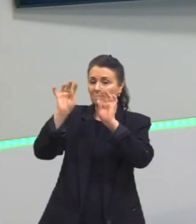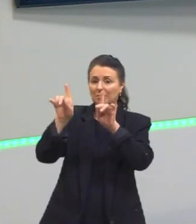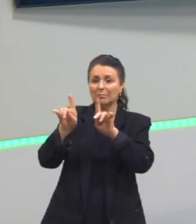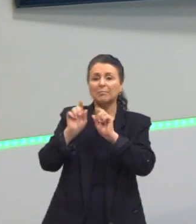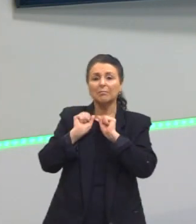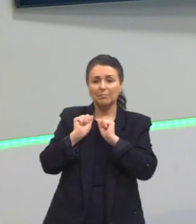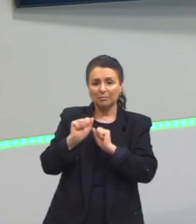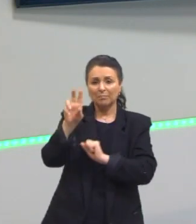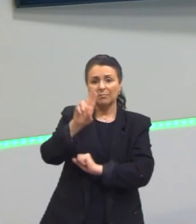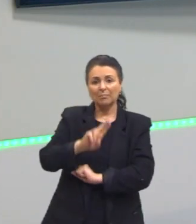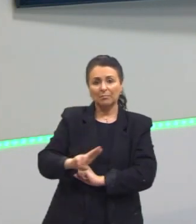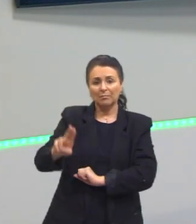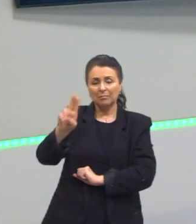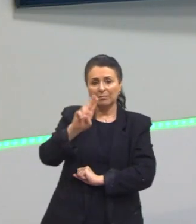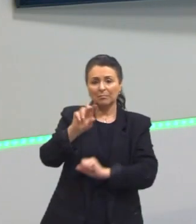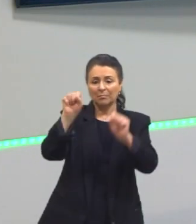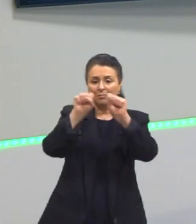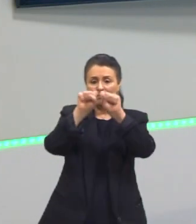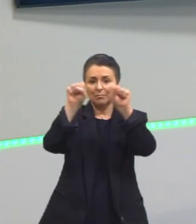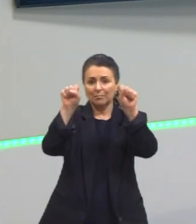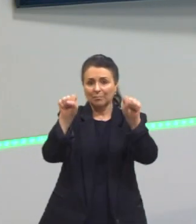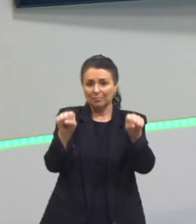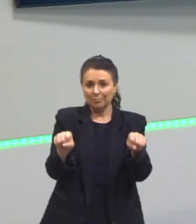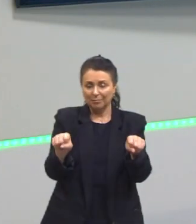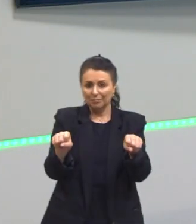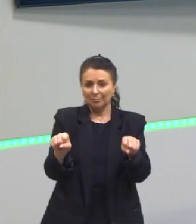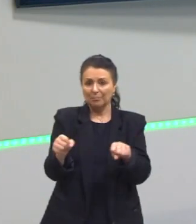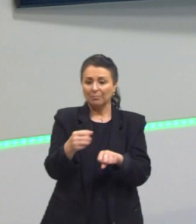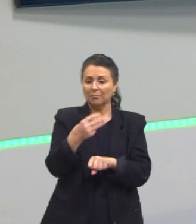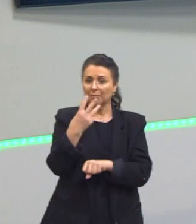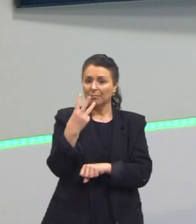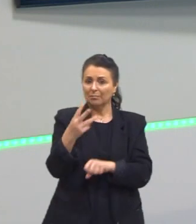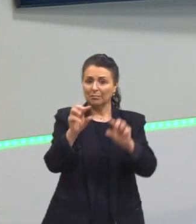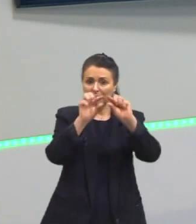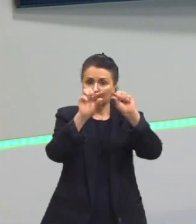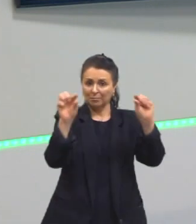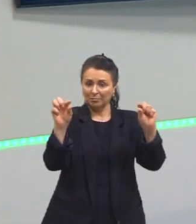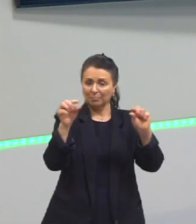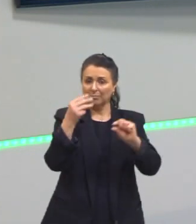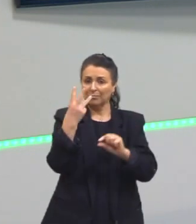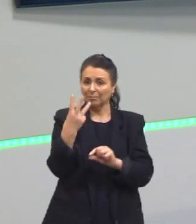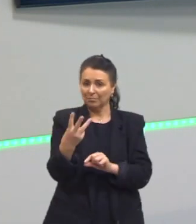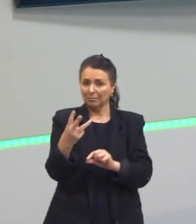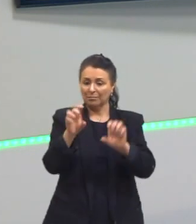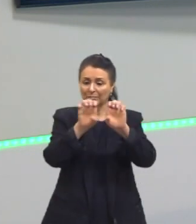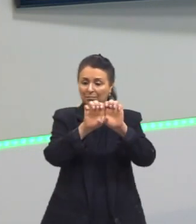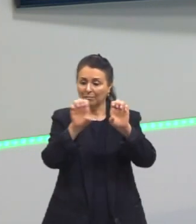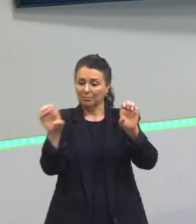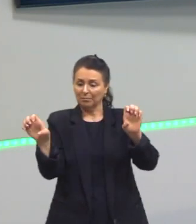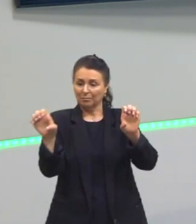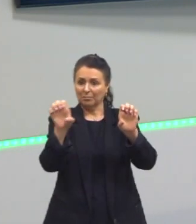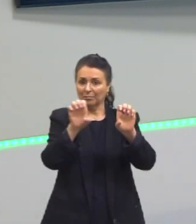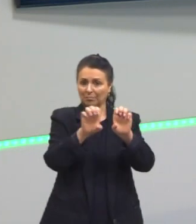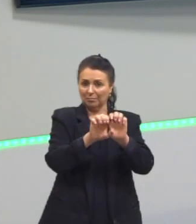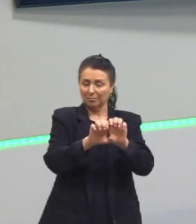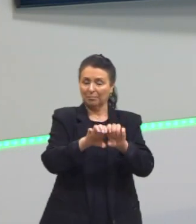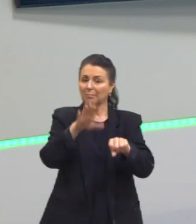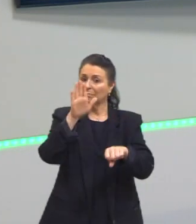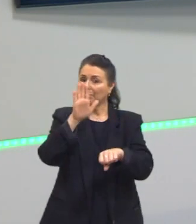comum a gente utilizar sistemas com três linhas, três equações, e aí ele fica um pouquinho